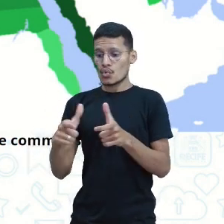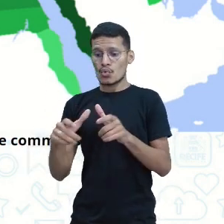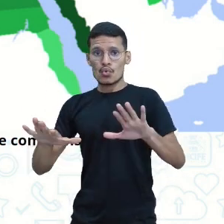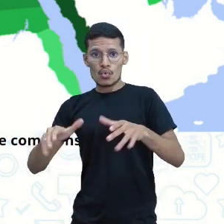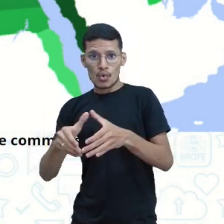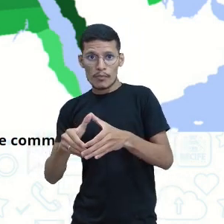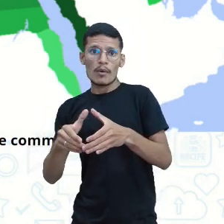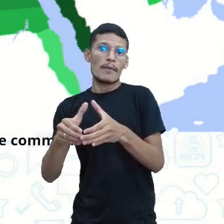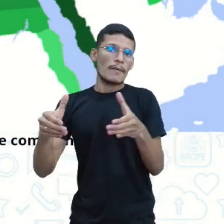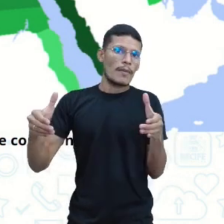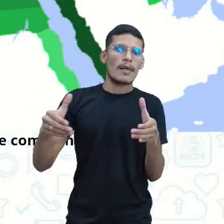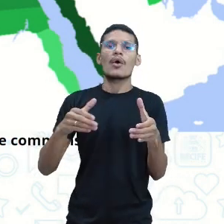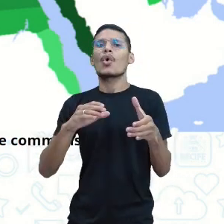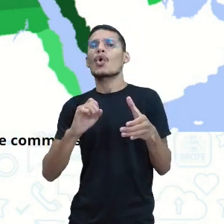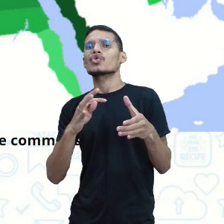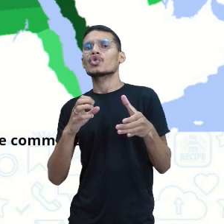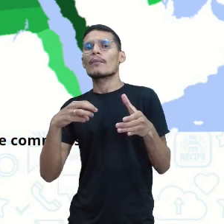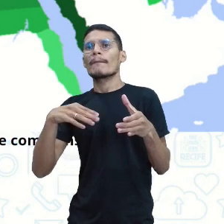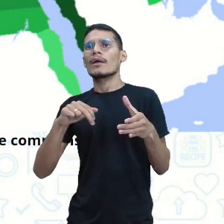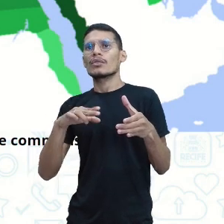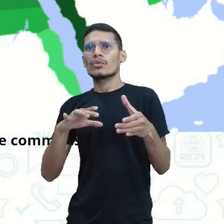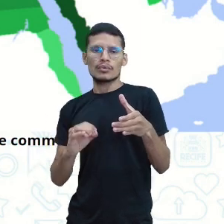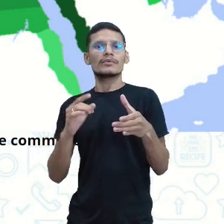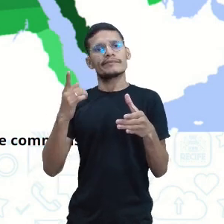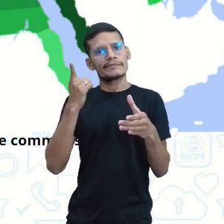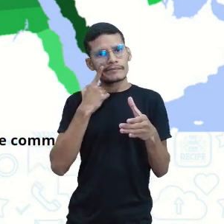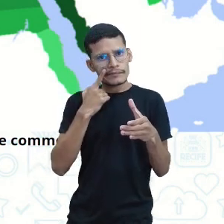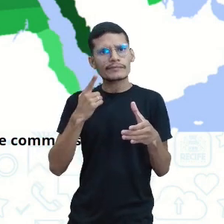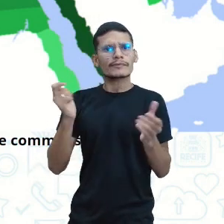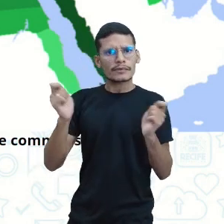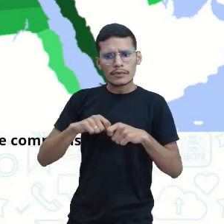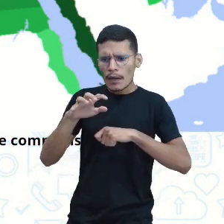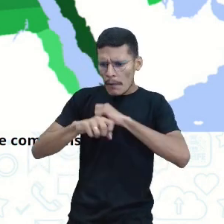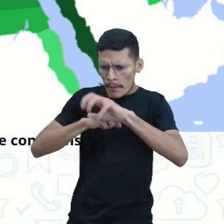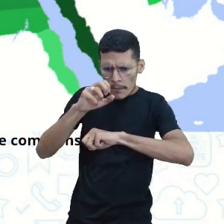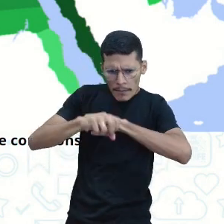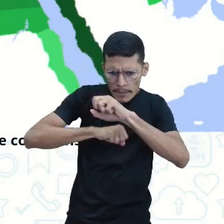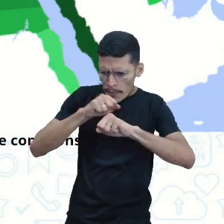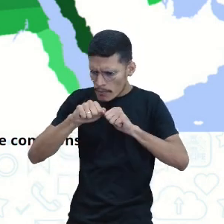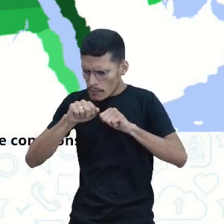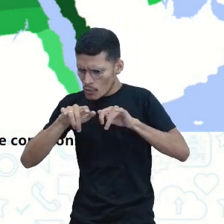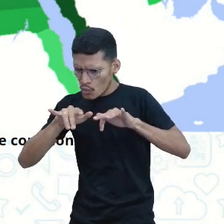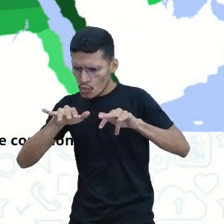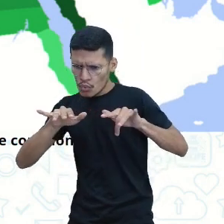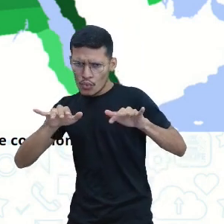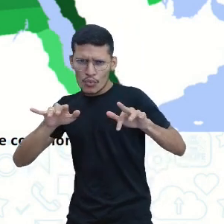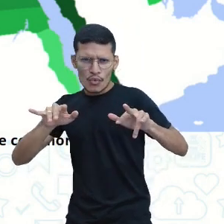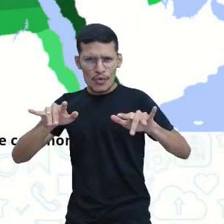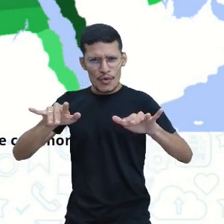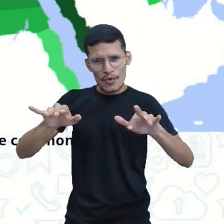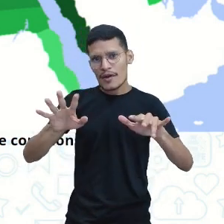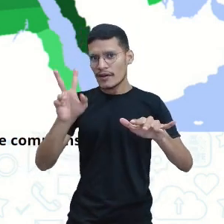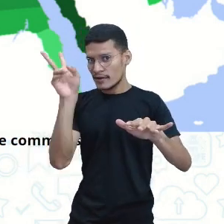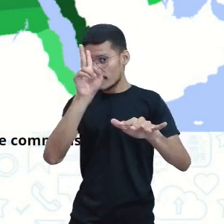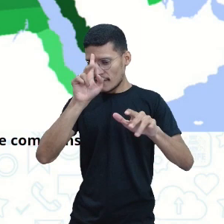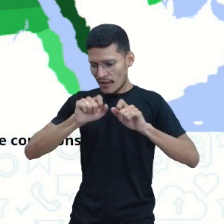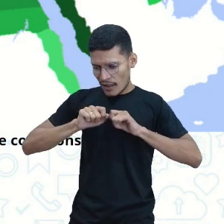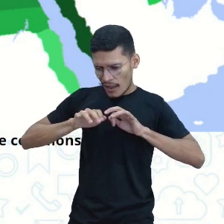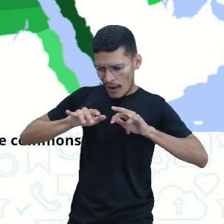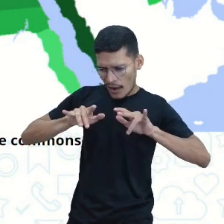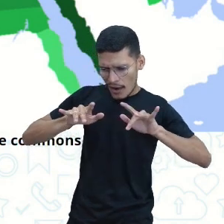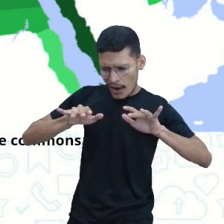esse Império Otomano, tá? Que foi tomando todo esse território, foi se expandindo ao longo da sua história, mas